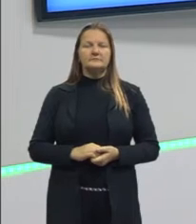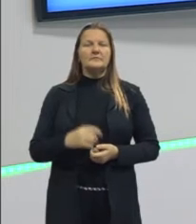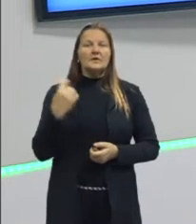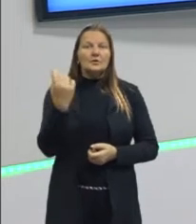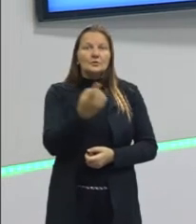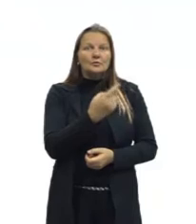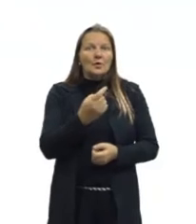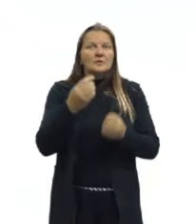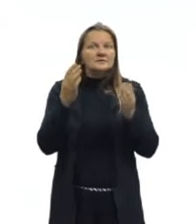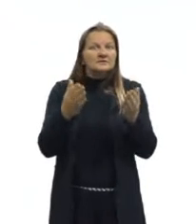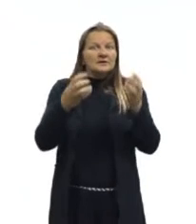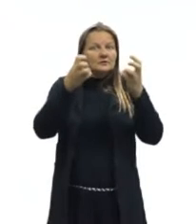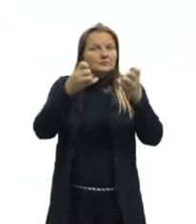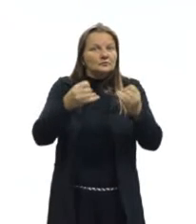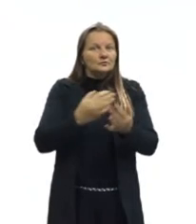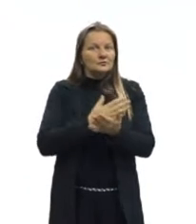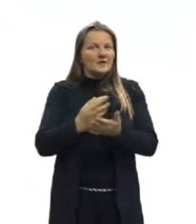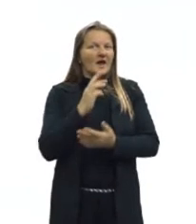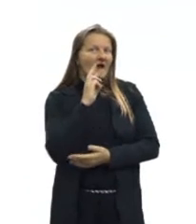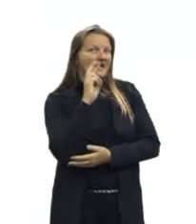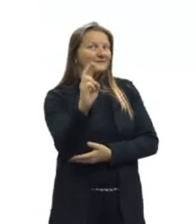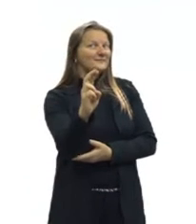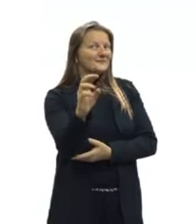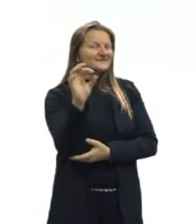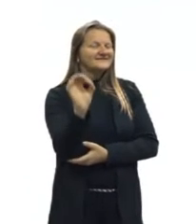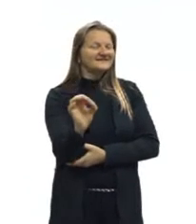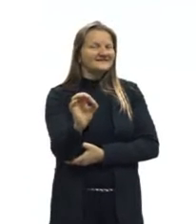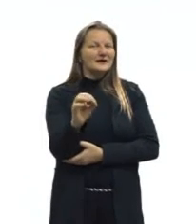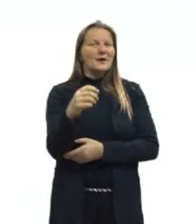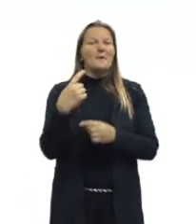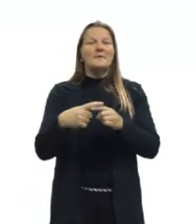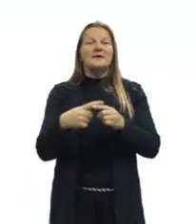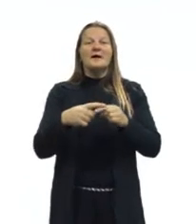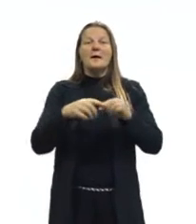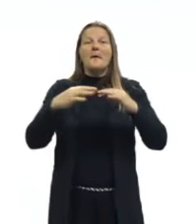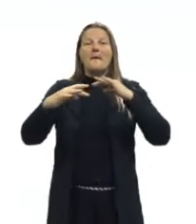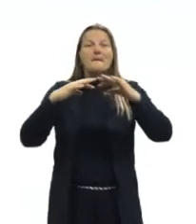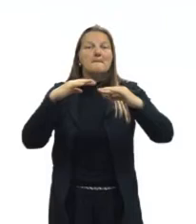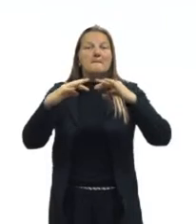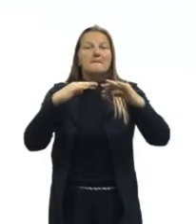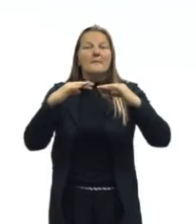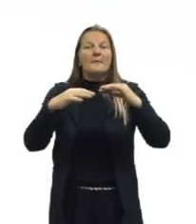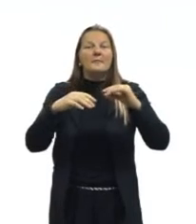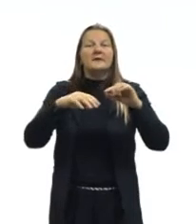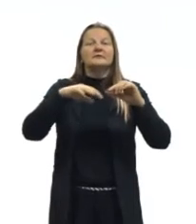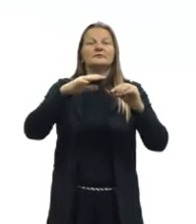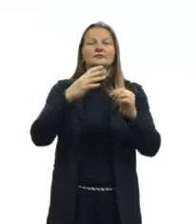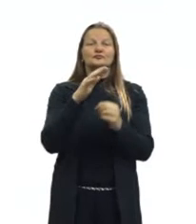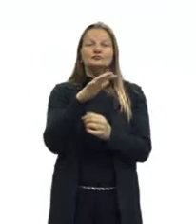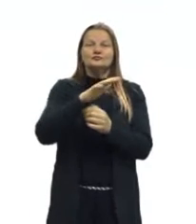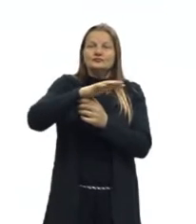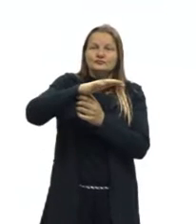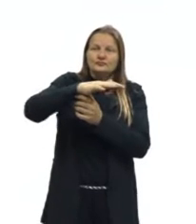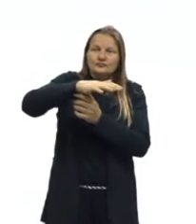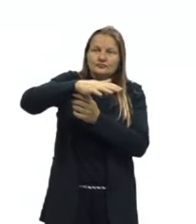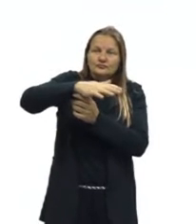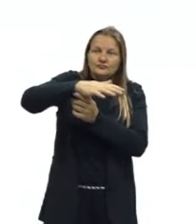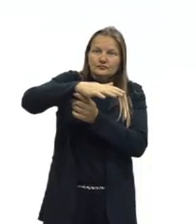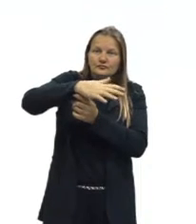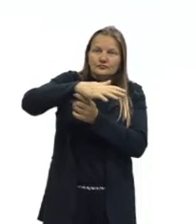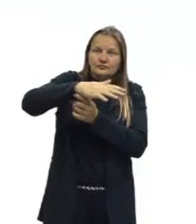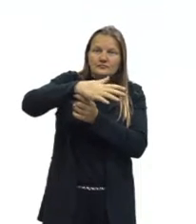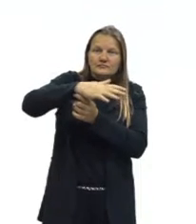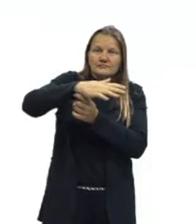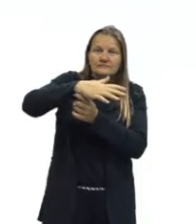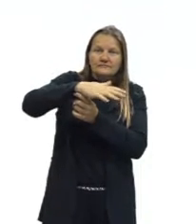vai de certa forma iniciar respondendo aquele movimento então ele é um tipo de oscilação certo mas o que